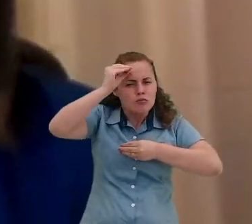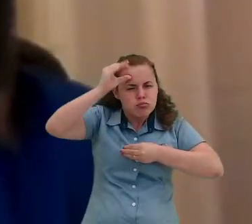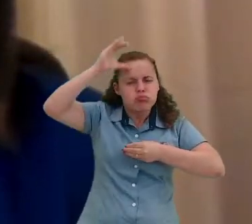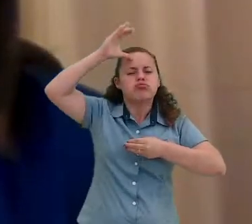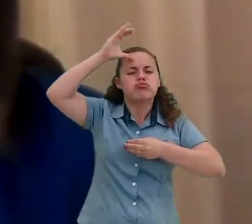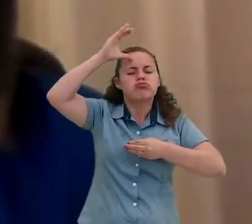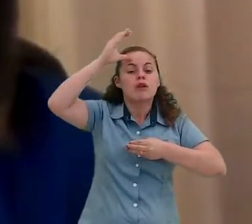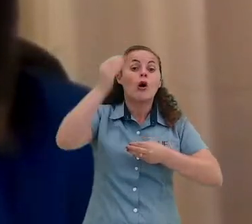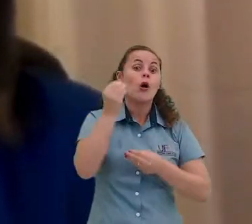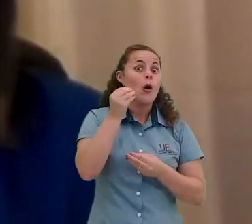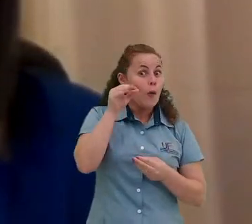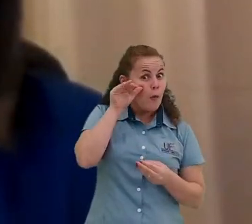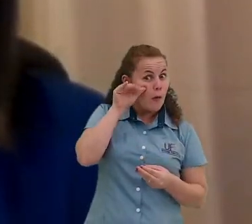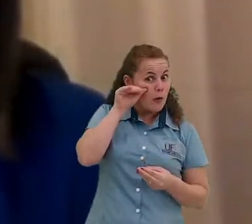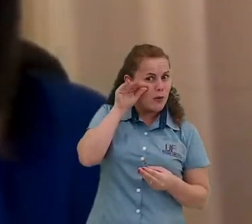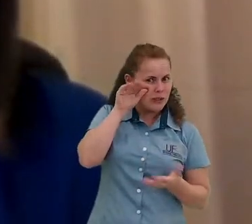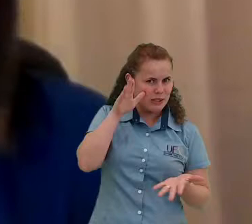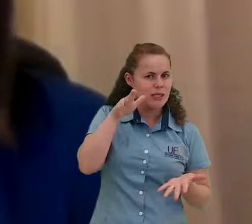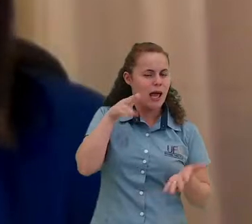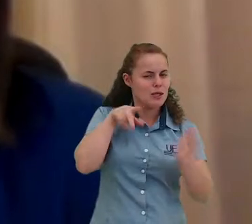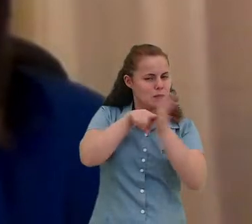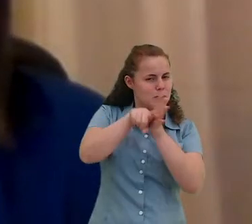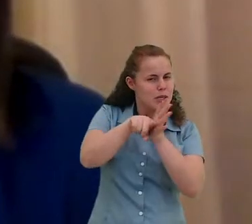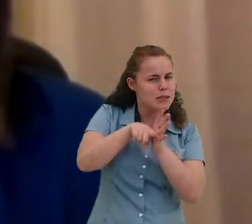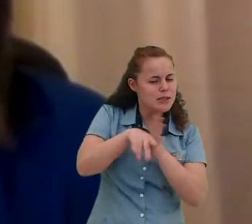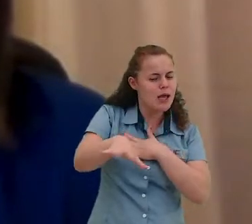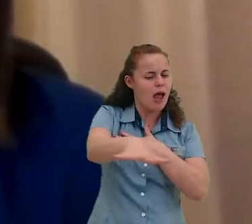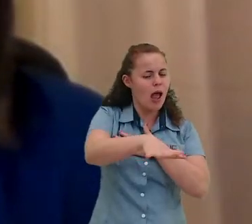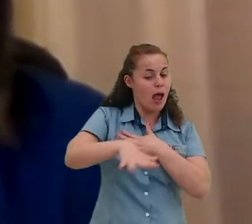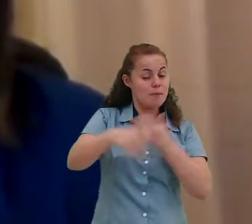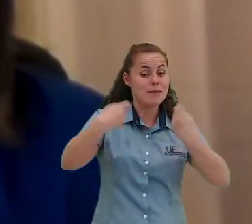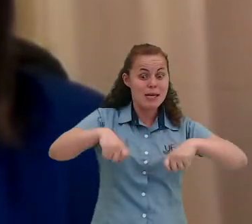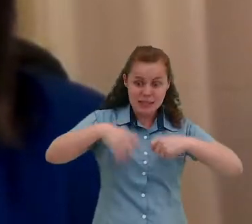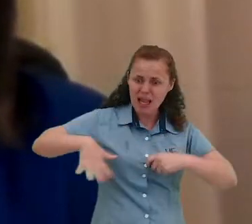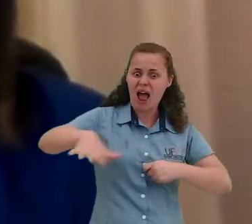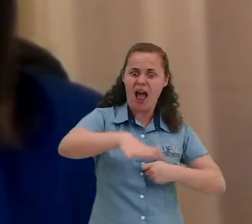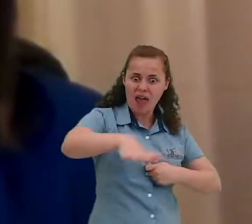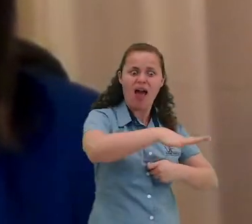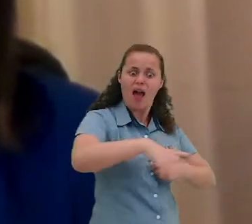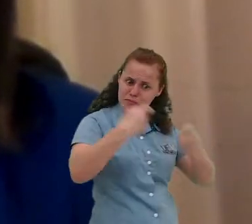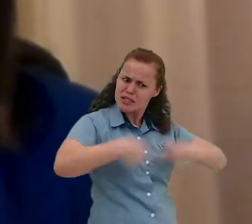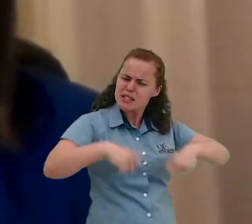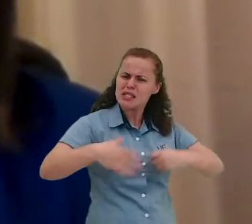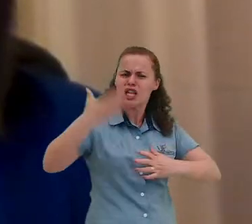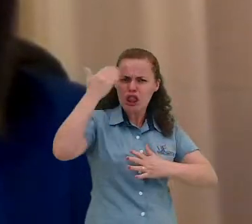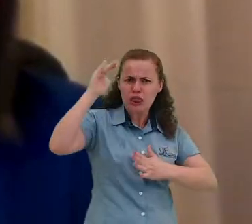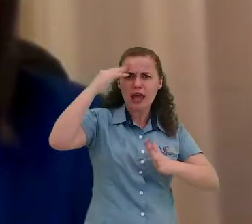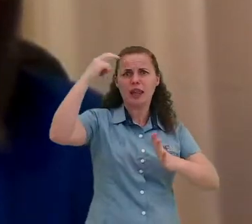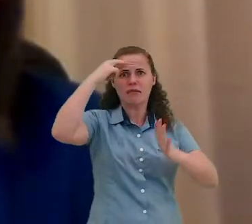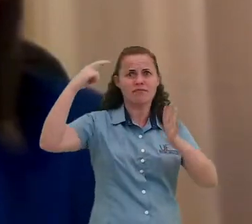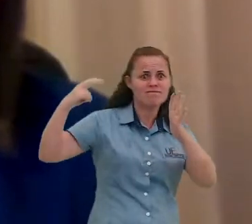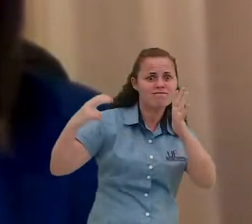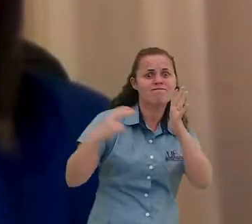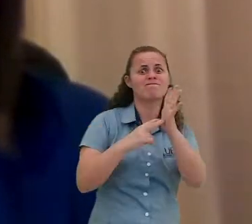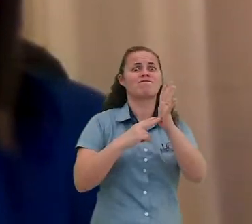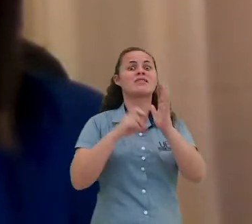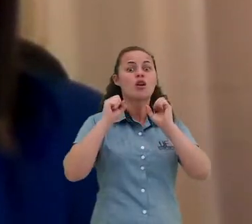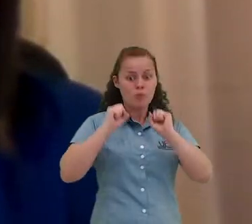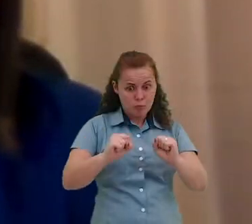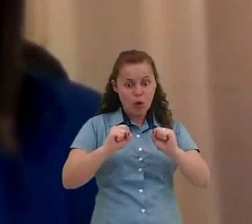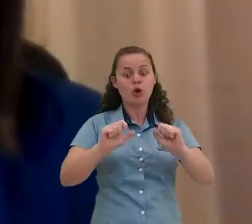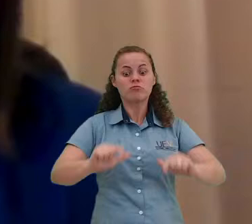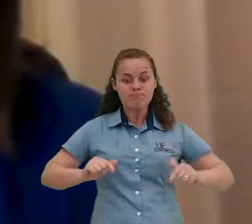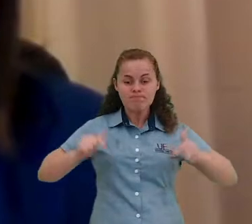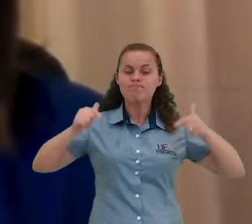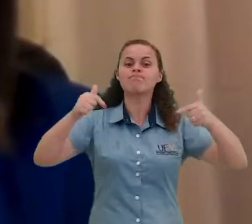área, porque de fato eu acho que todas as áreas precisam entender um pouco mais essa tecnologia e, se possível, podem aplicar. Né,